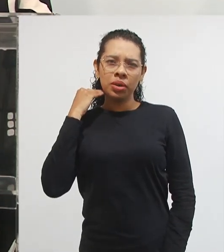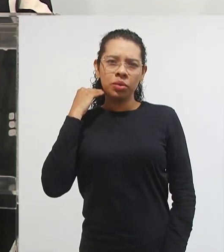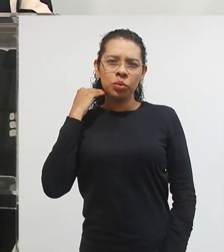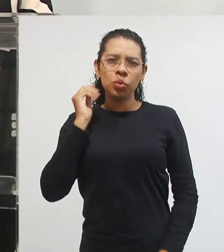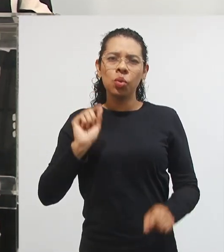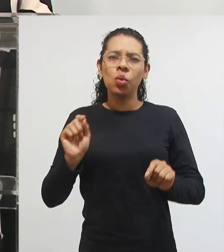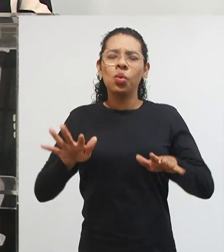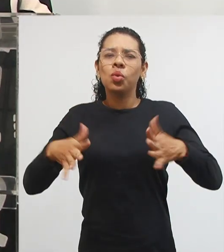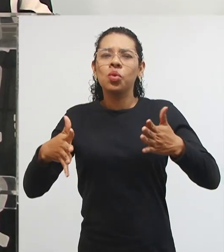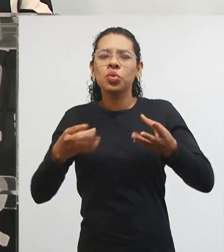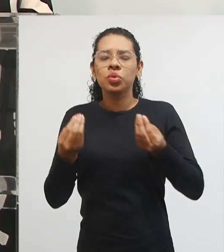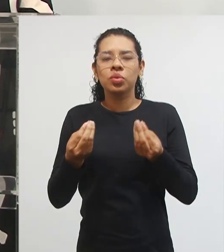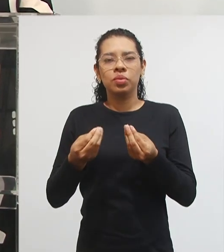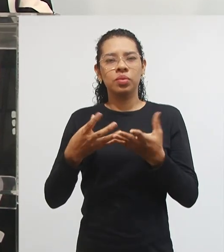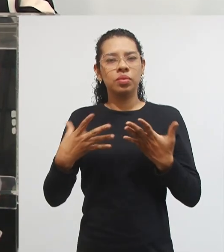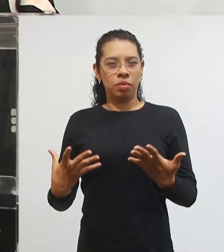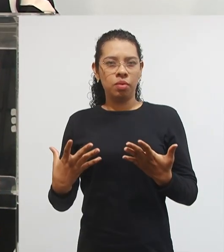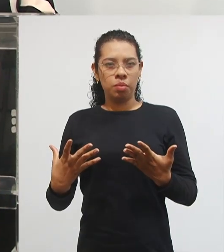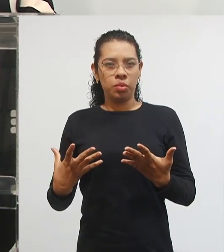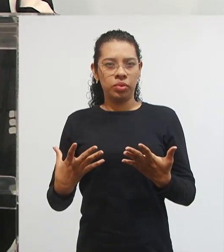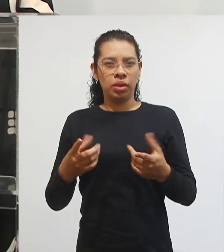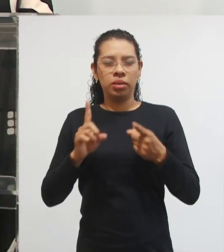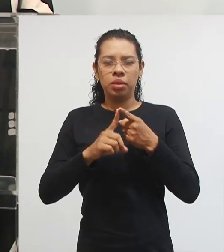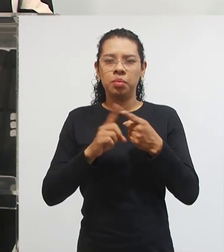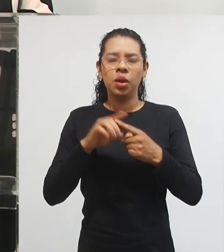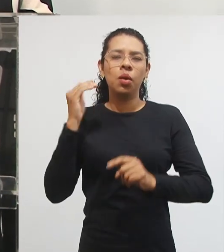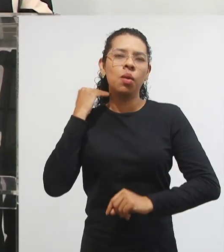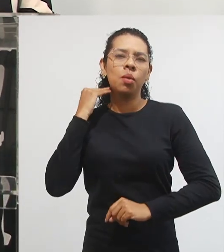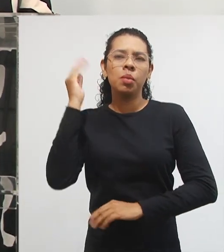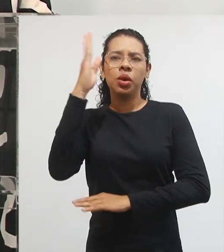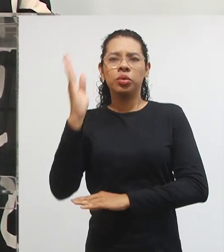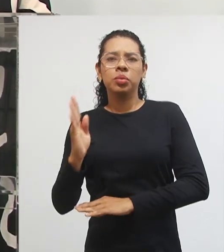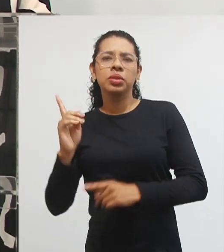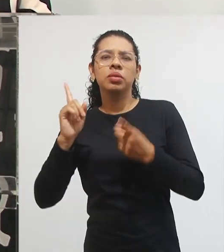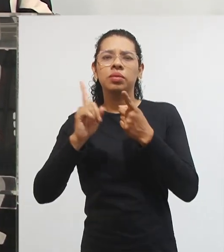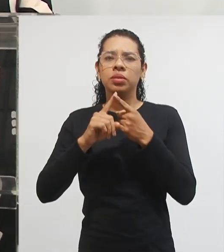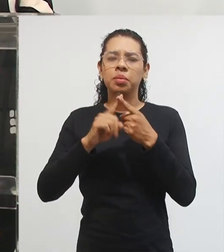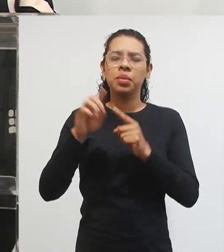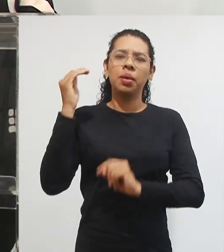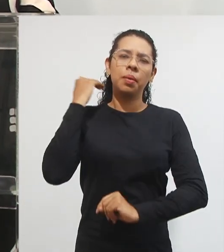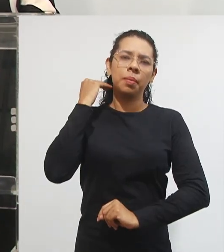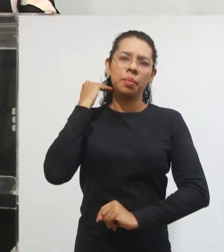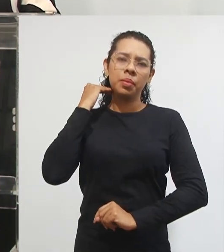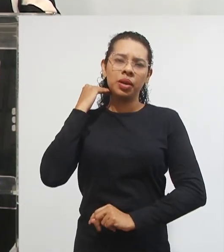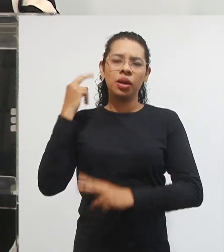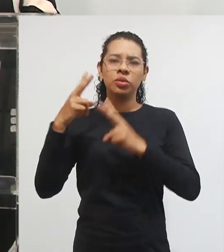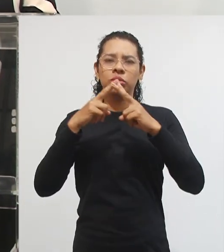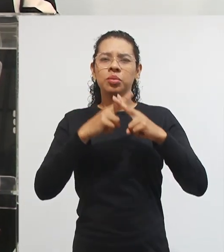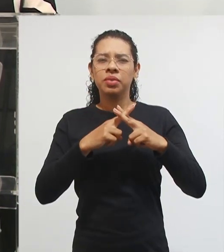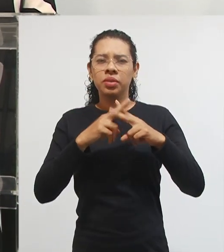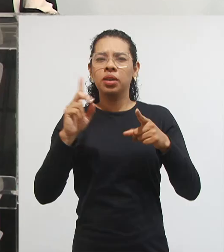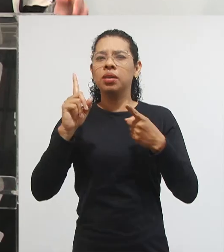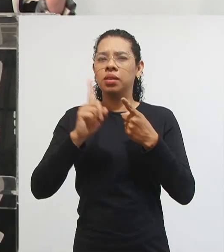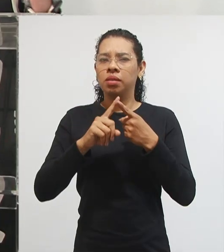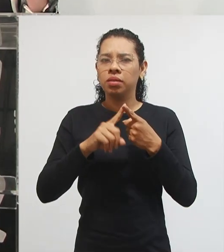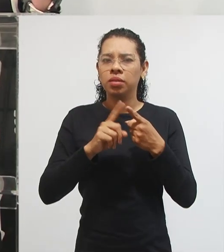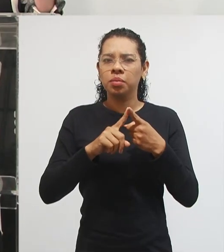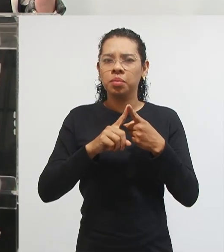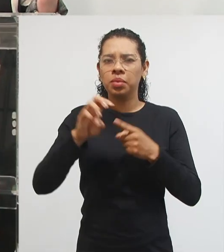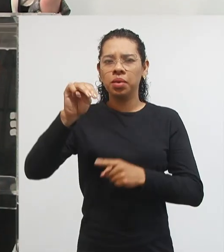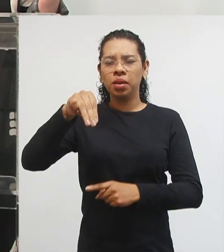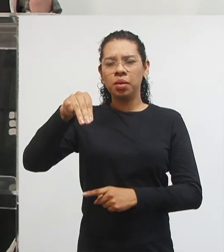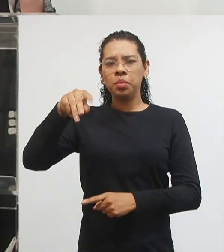instituição Petrobras, né? Ou a instituição Caixa Econômica Federal, então, Ministério Público Federal. São